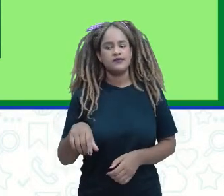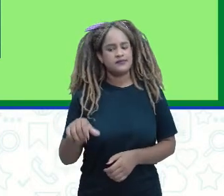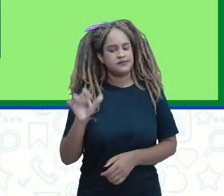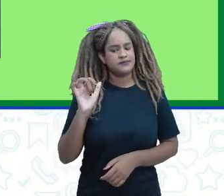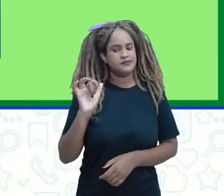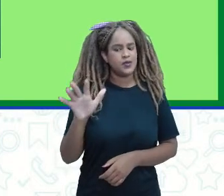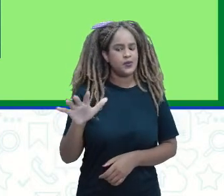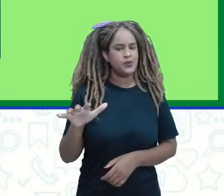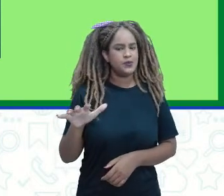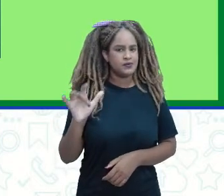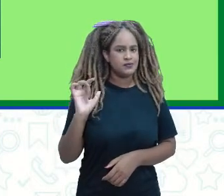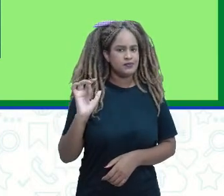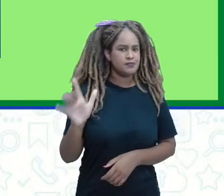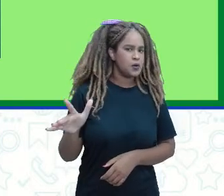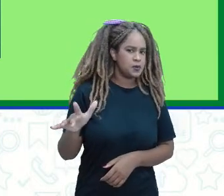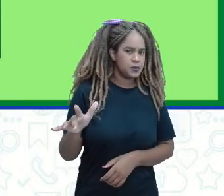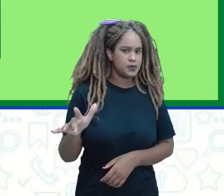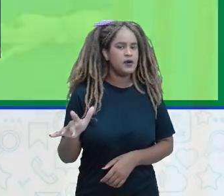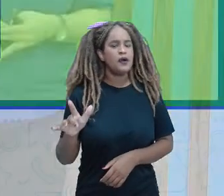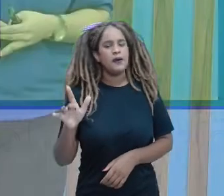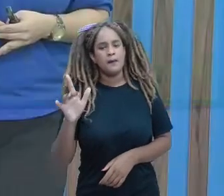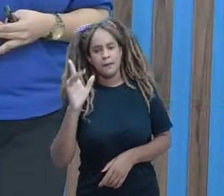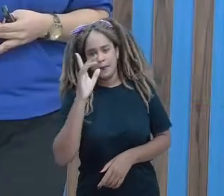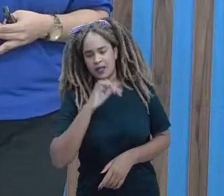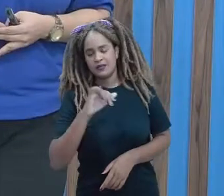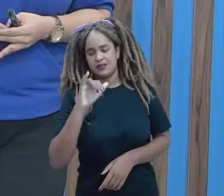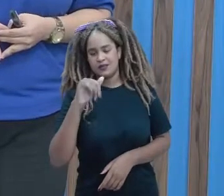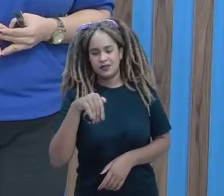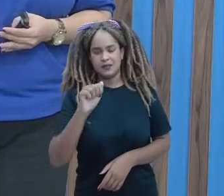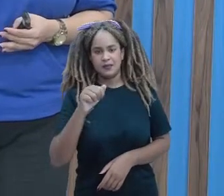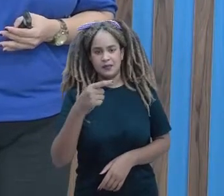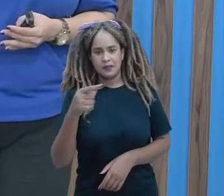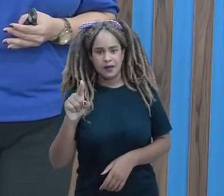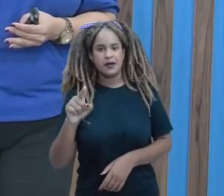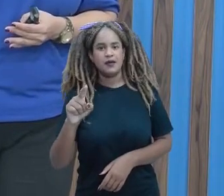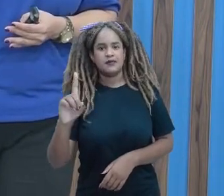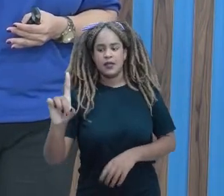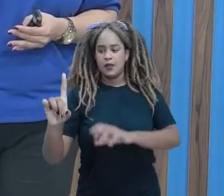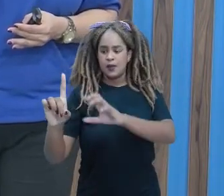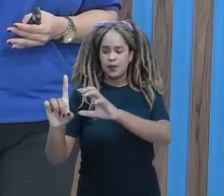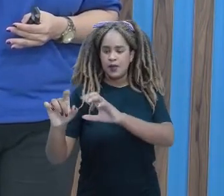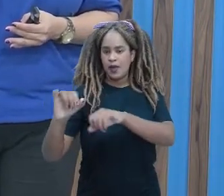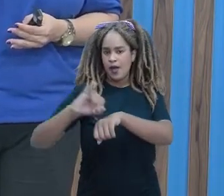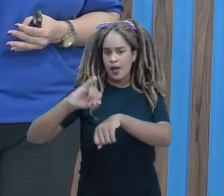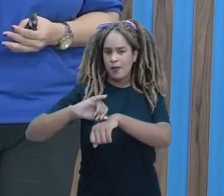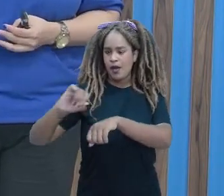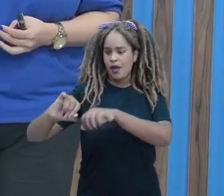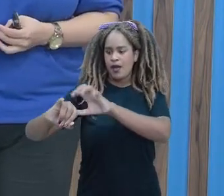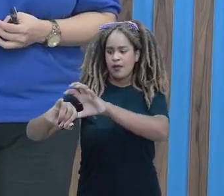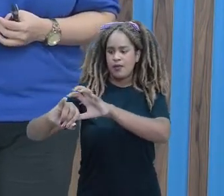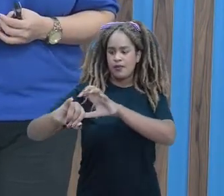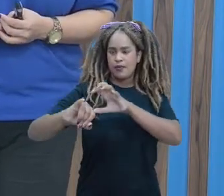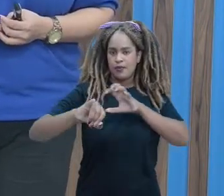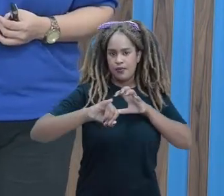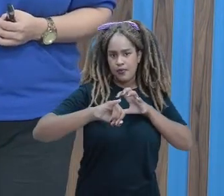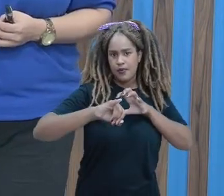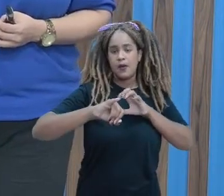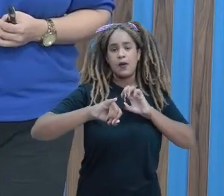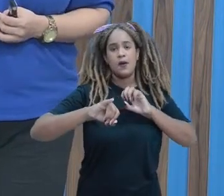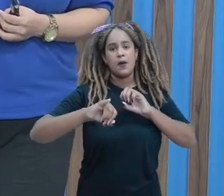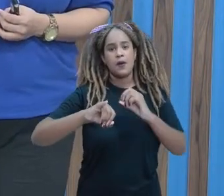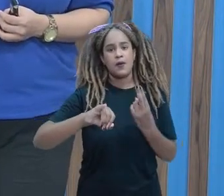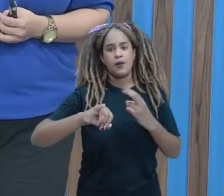né, do ímã pode ser representada aí por essa cara desse nosso colega aí,